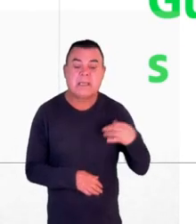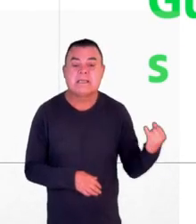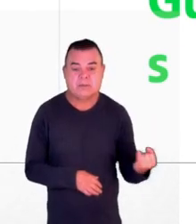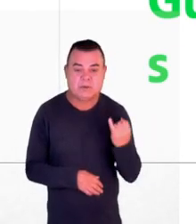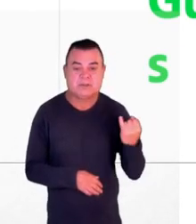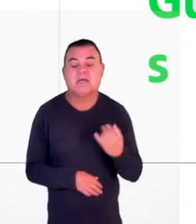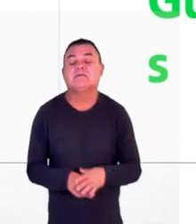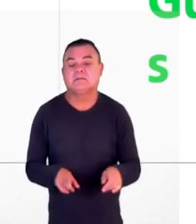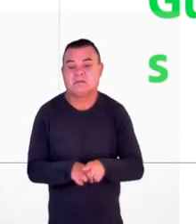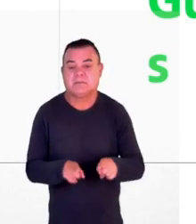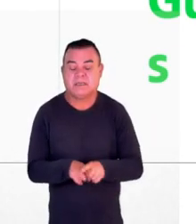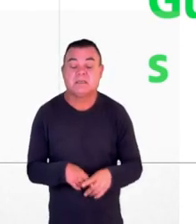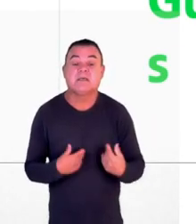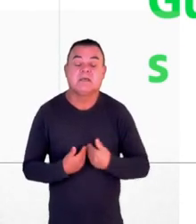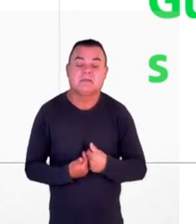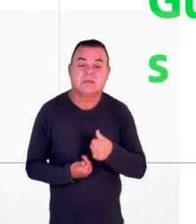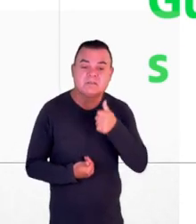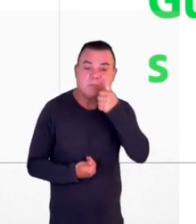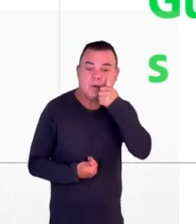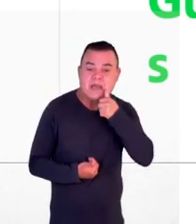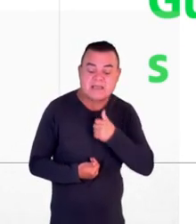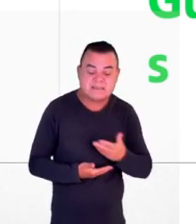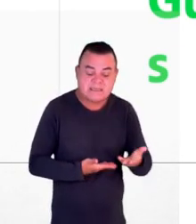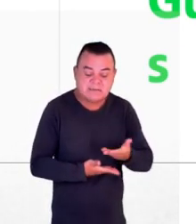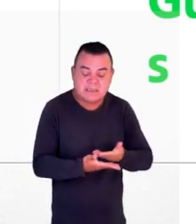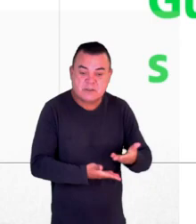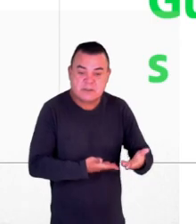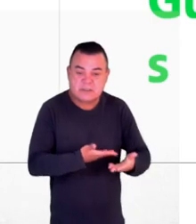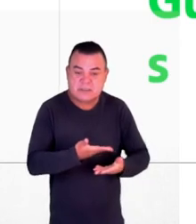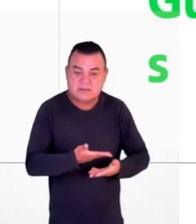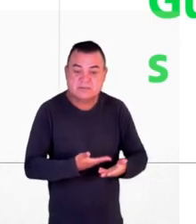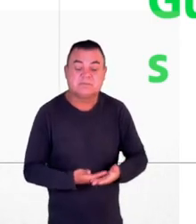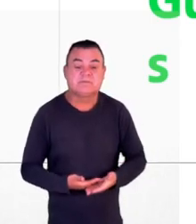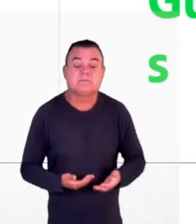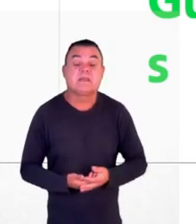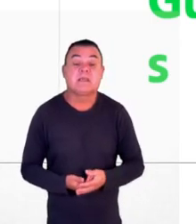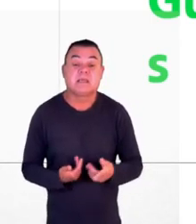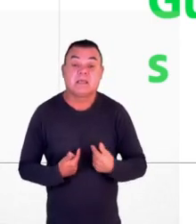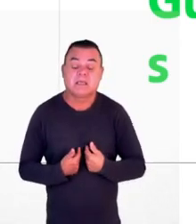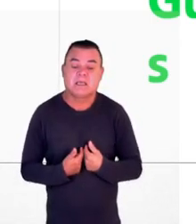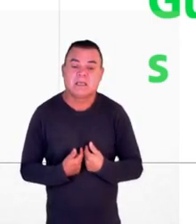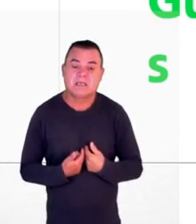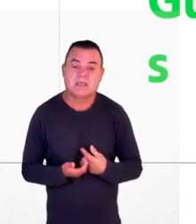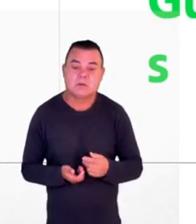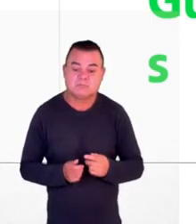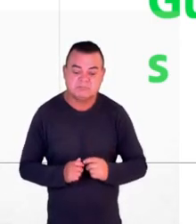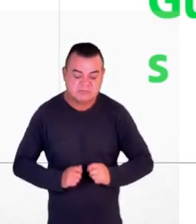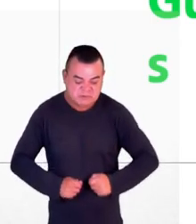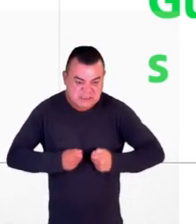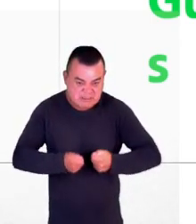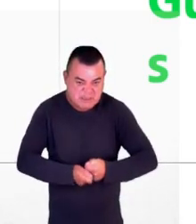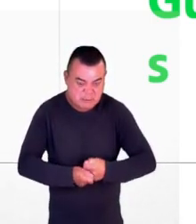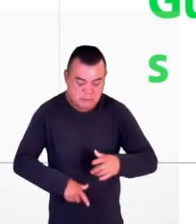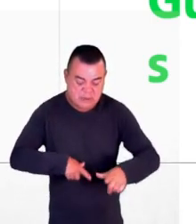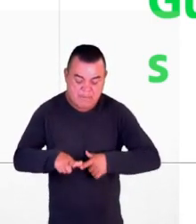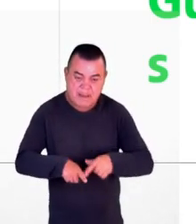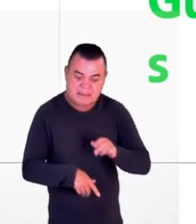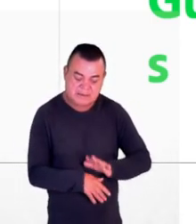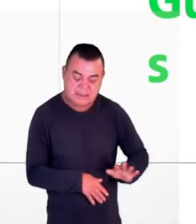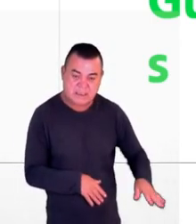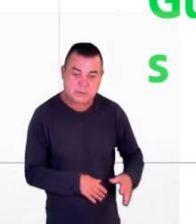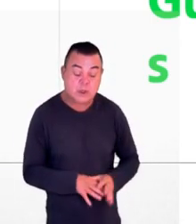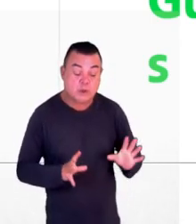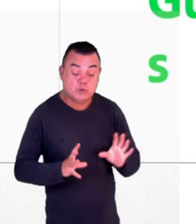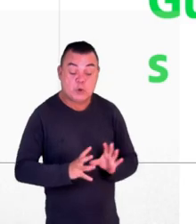mulheres atendidas eh o objetivo principal da ação era o enfrentamento ao trabalho infantil numa comunidade que é absolutamente vulnerável